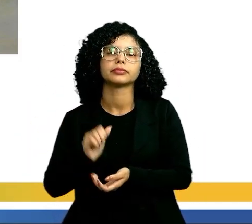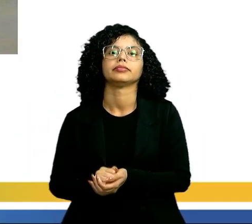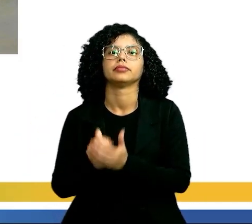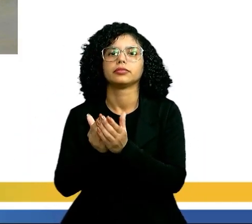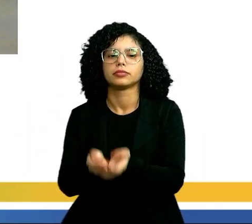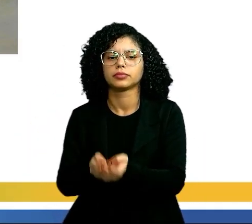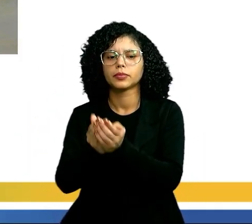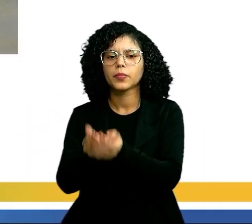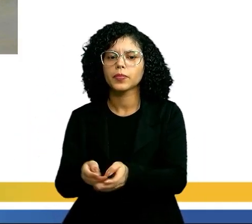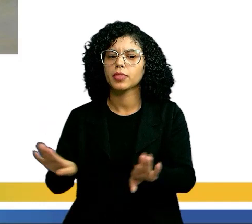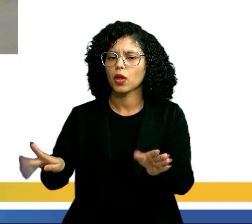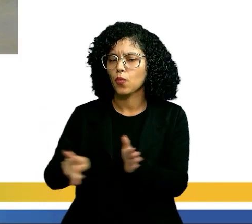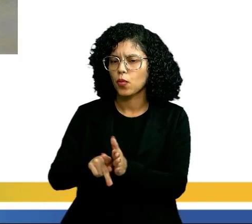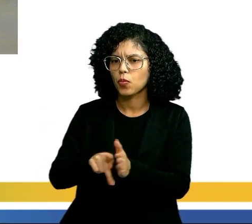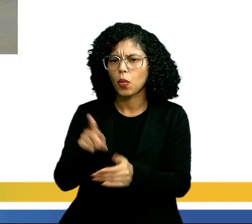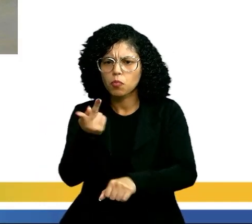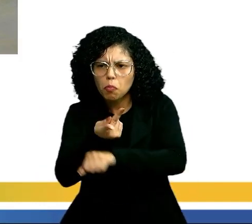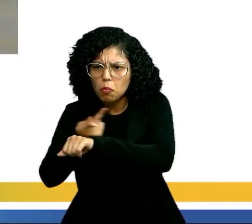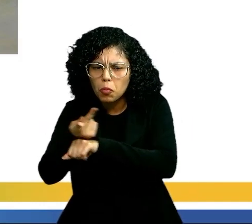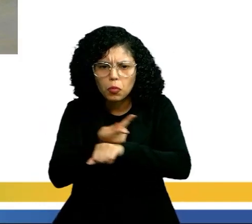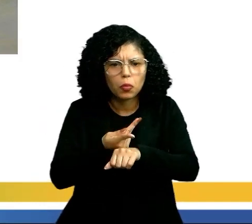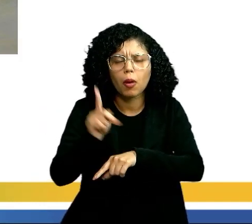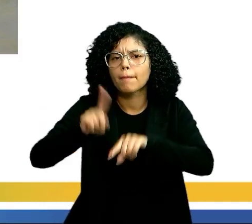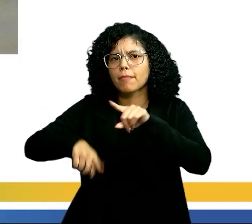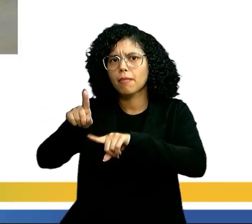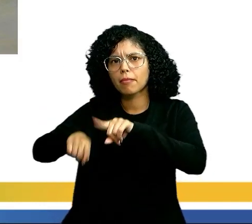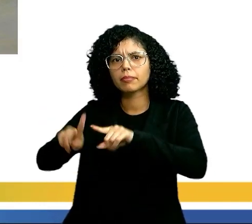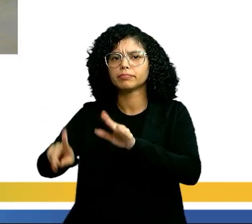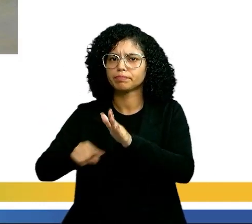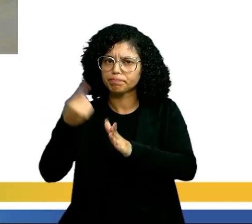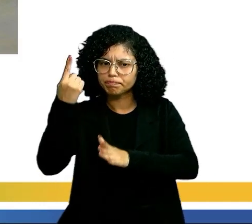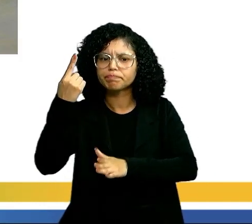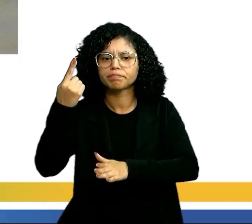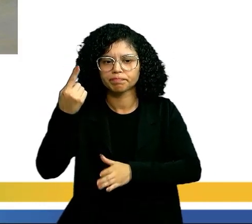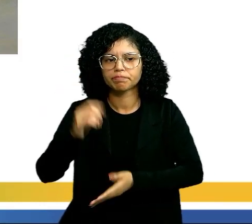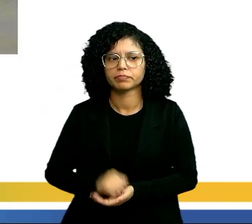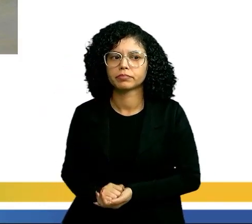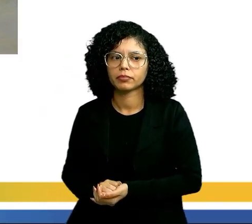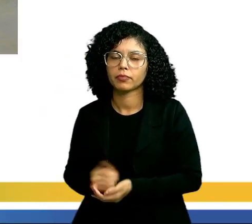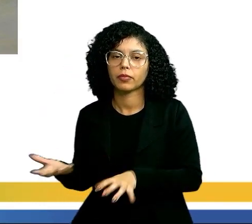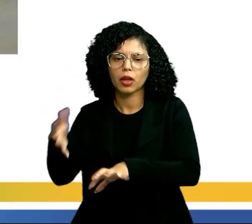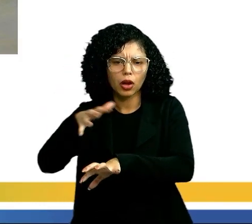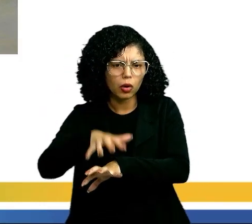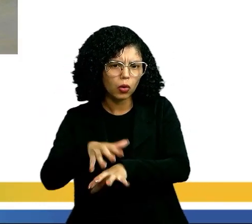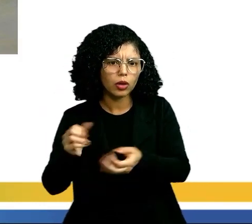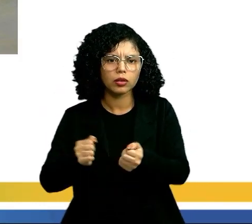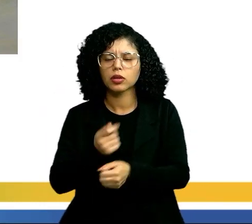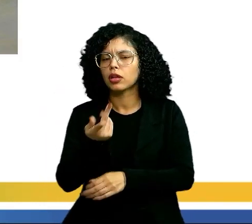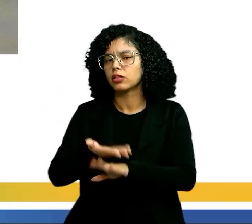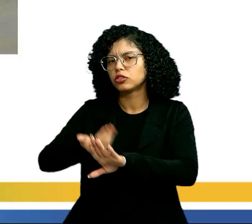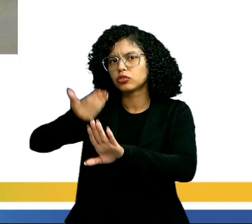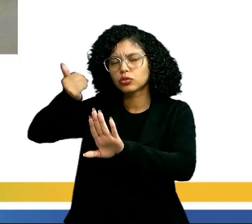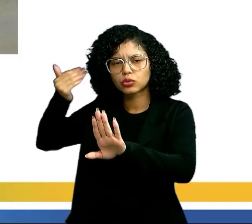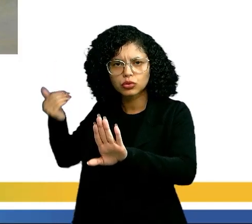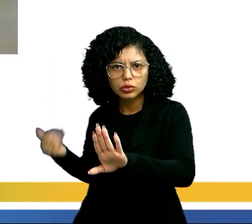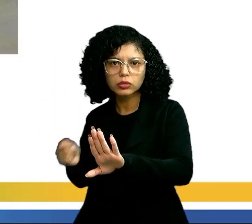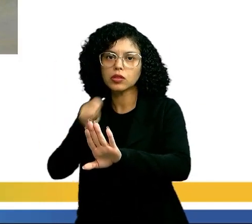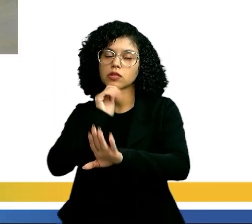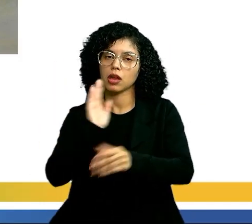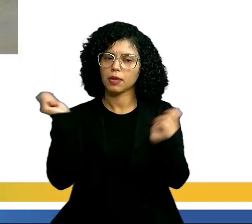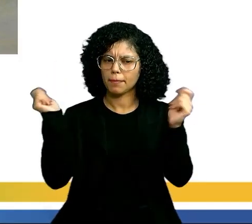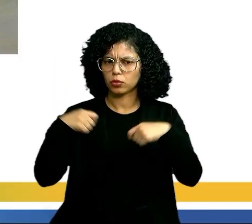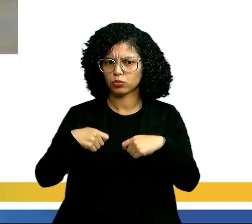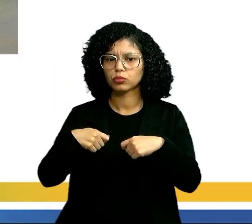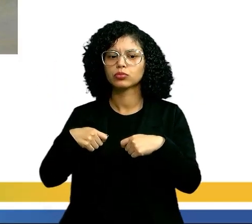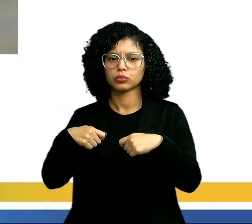suas colônias e de suas matérias-primas, né? Esse é um transporte mais antigo, é um transporte que